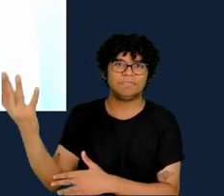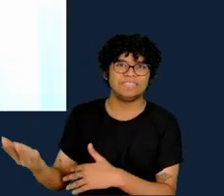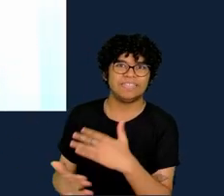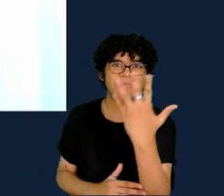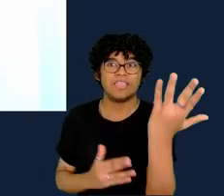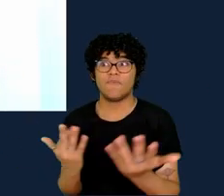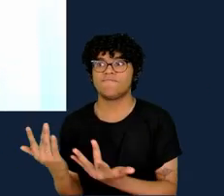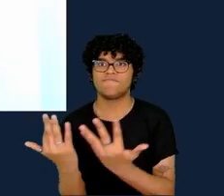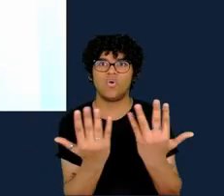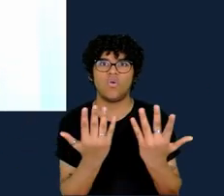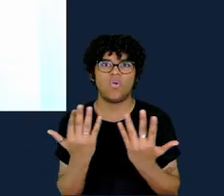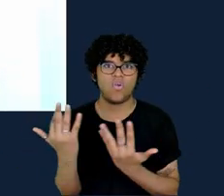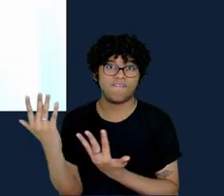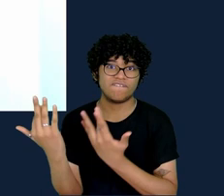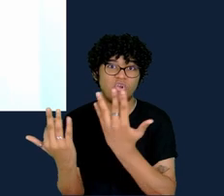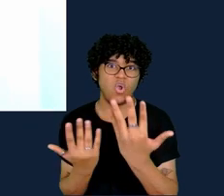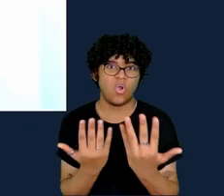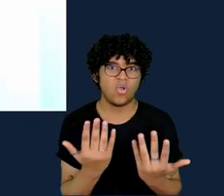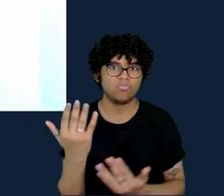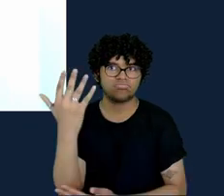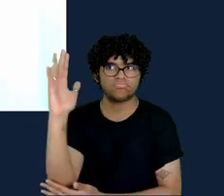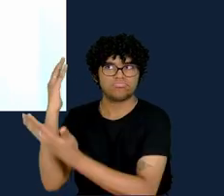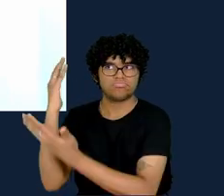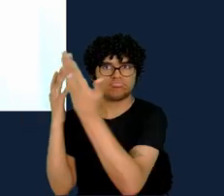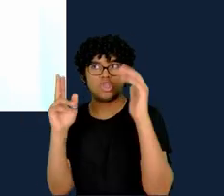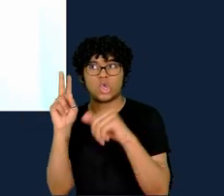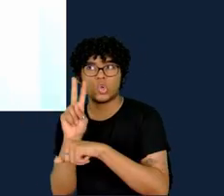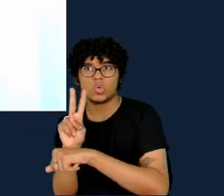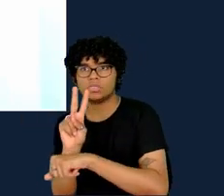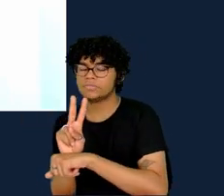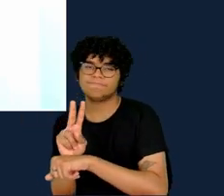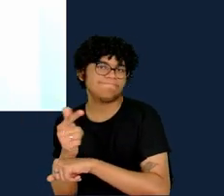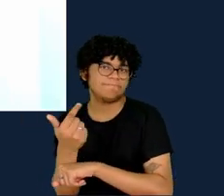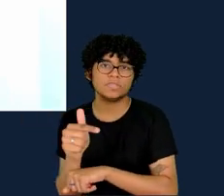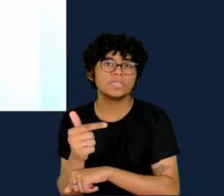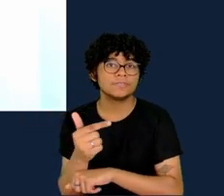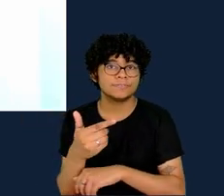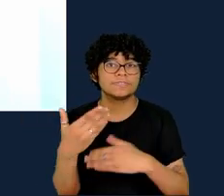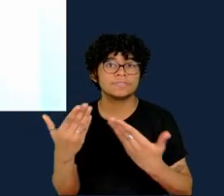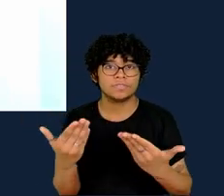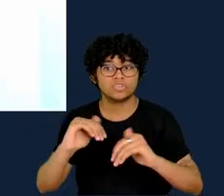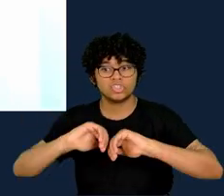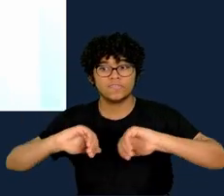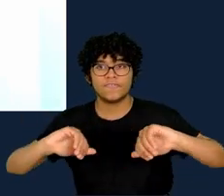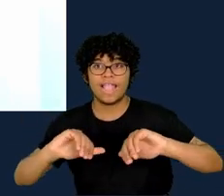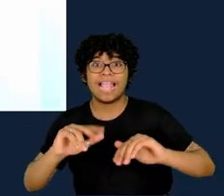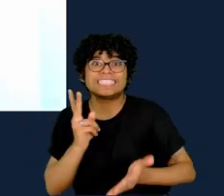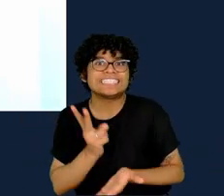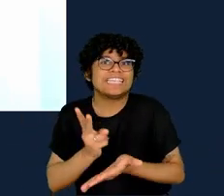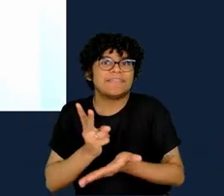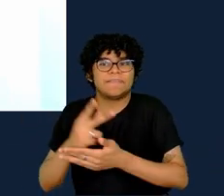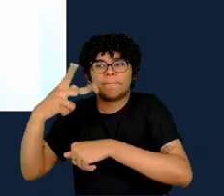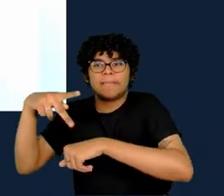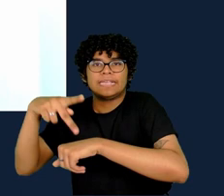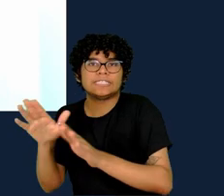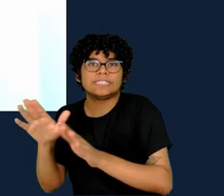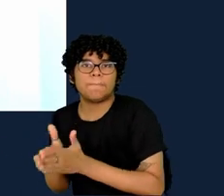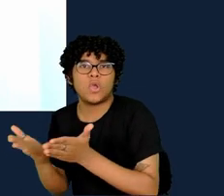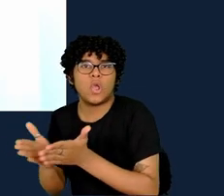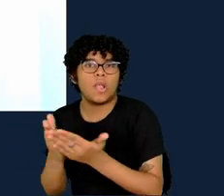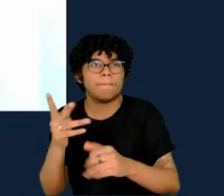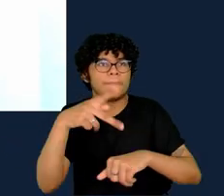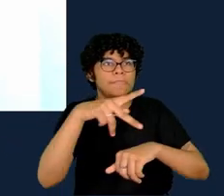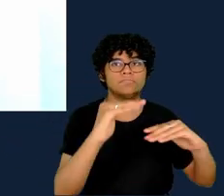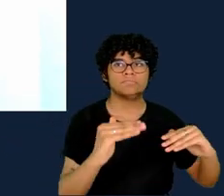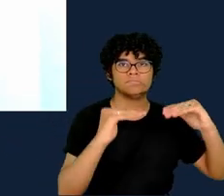né? Então, acho que a divisão não é sempre países em desenvolvimento ou não em